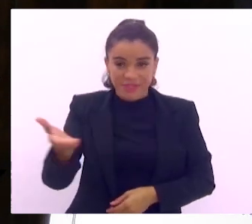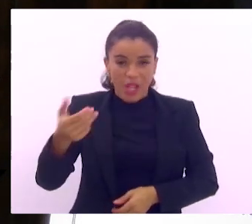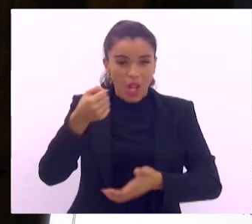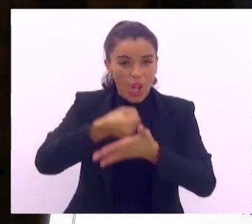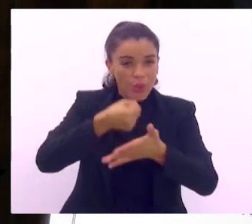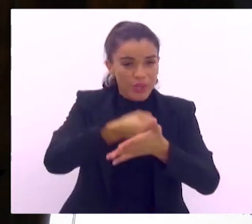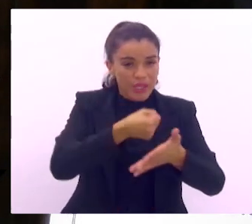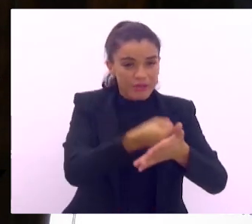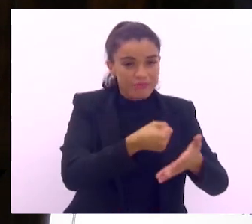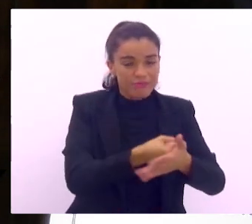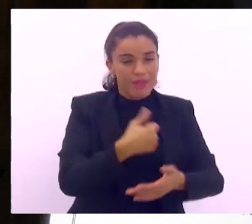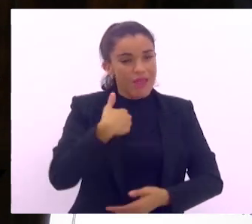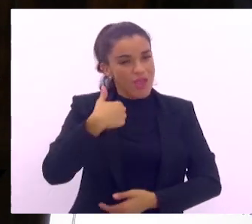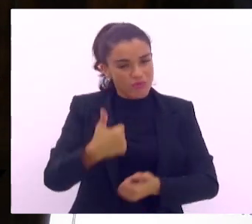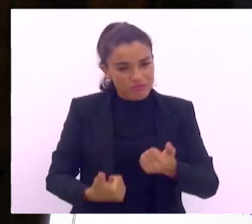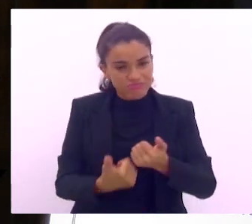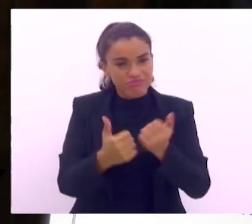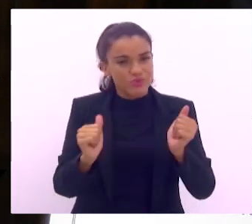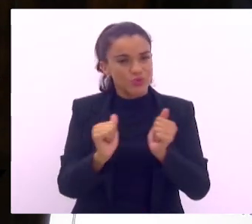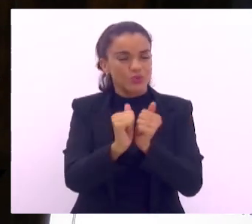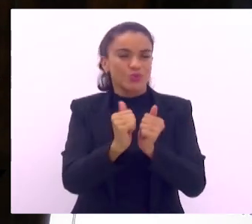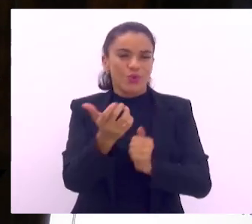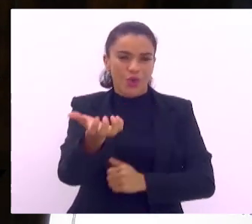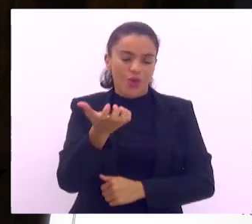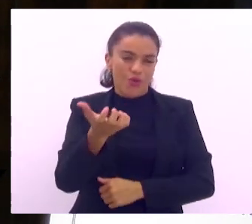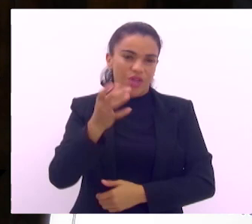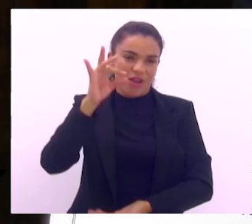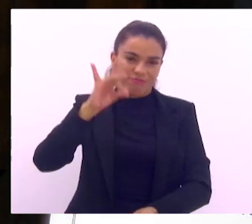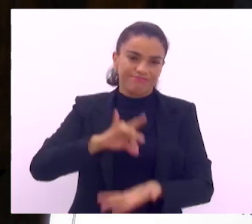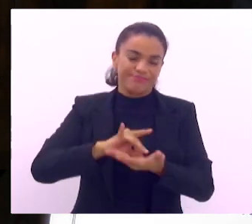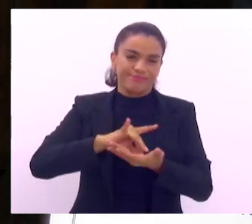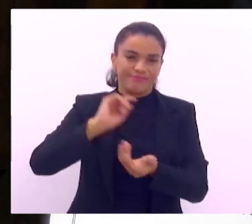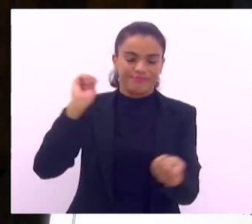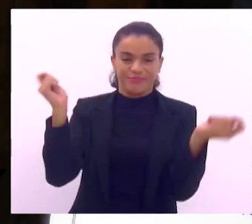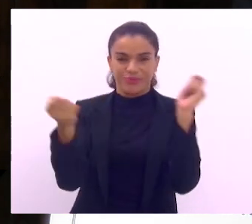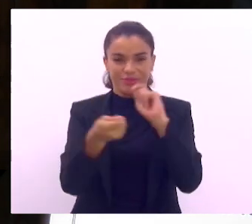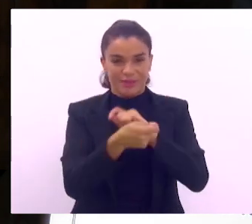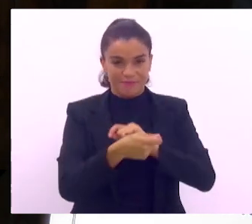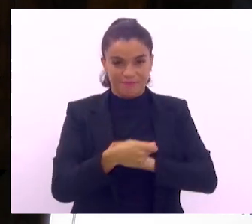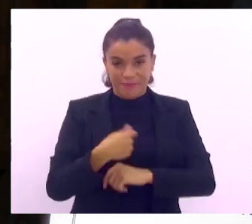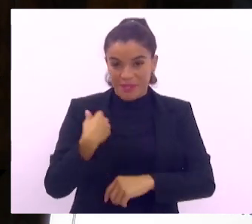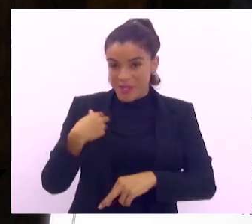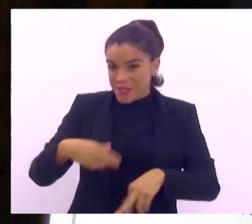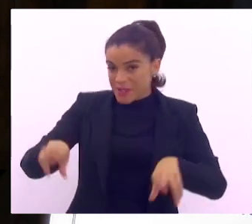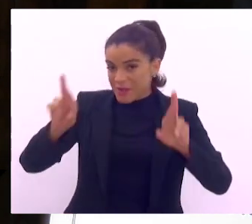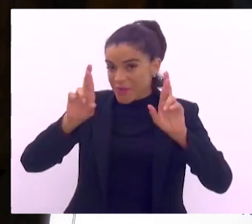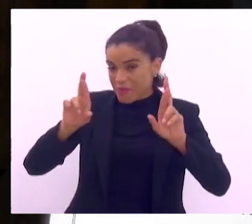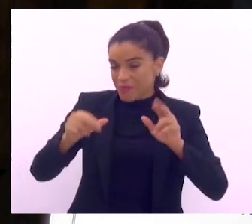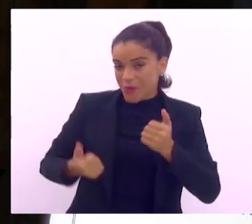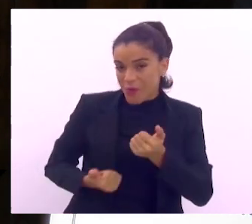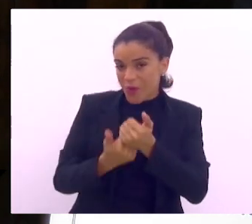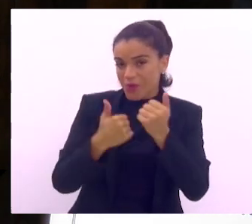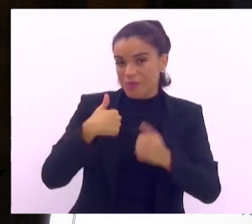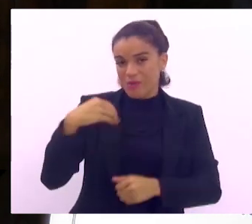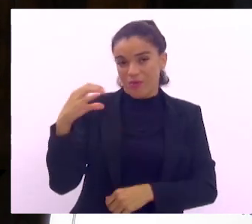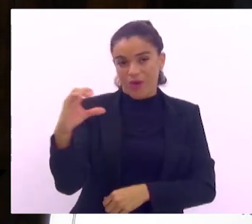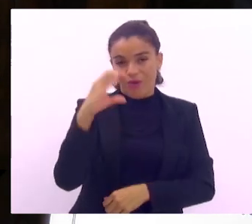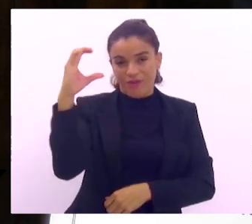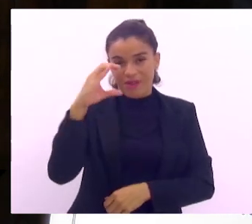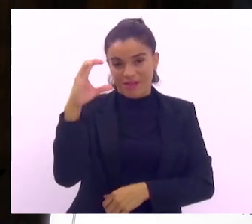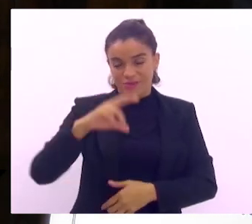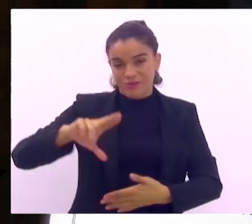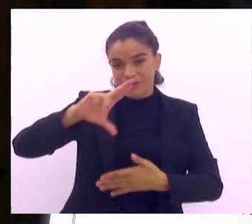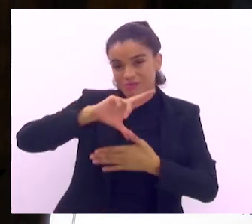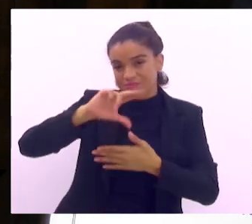eu, junto com vocês, quero que isso seja realmente possível. Então, contem comigo, contem com a Confederação Sul-Americana de